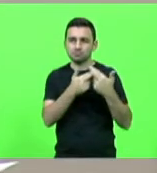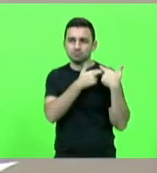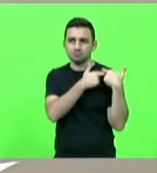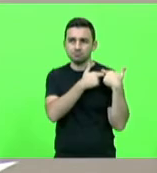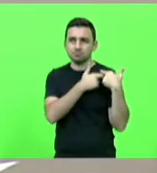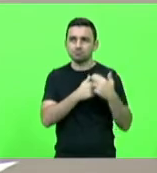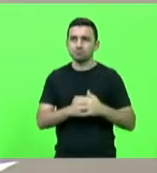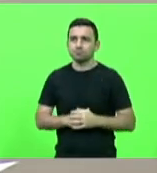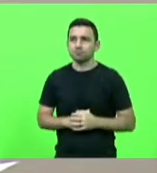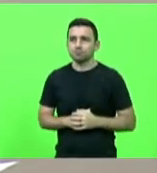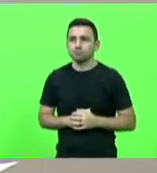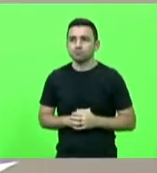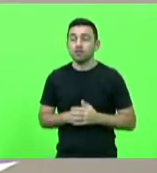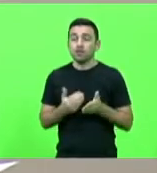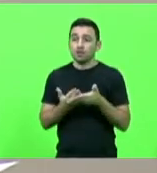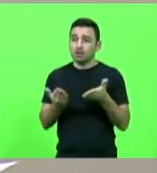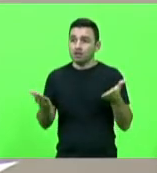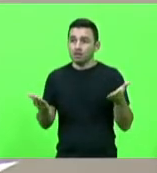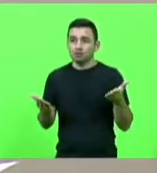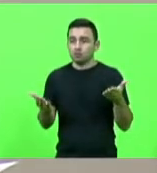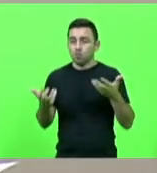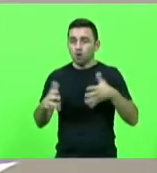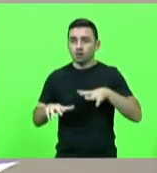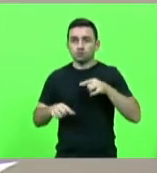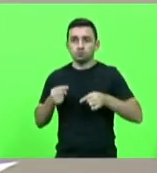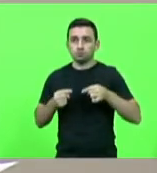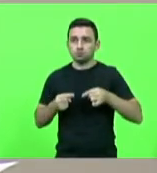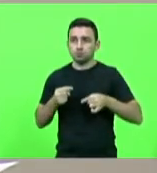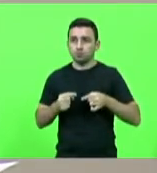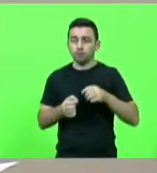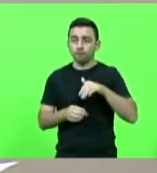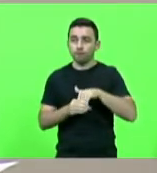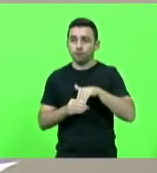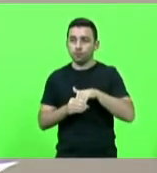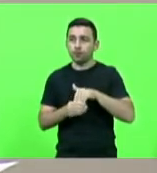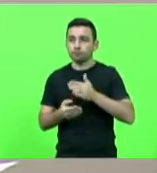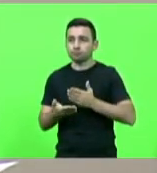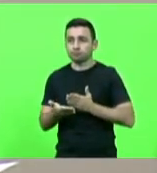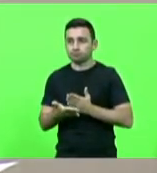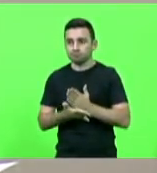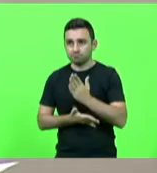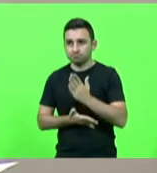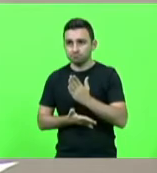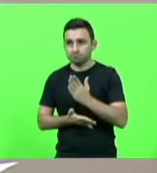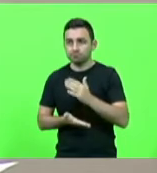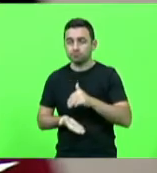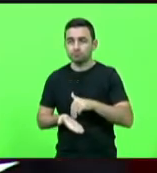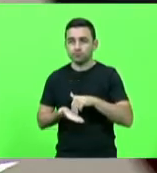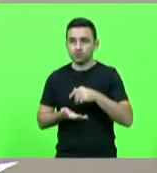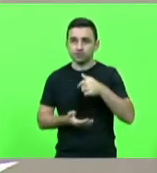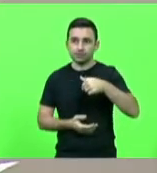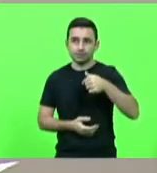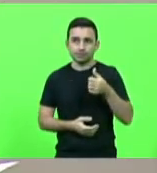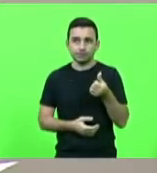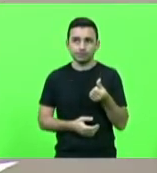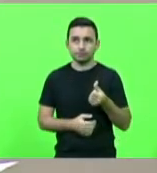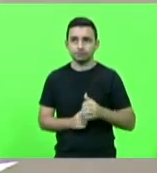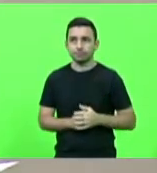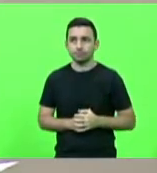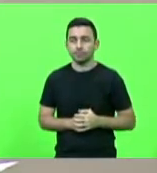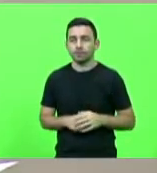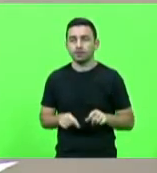Em discussão, não havendo quem queira discutir, em votação, está aprovada a moção de número 76.